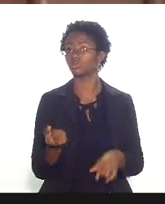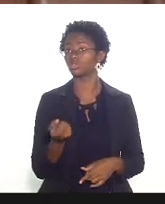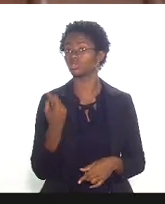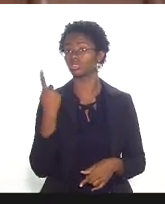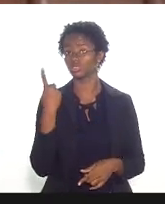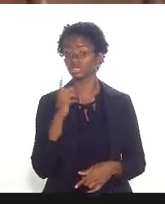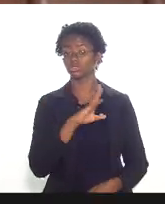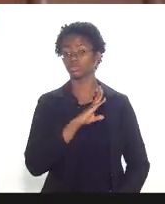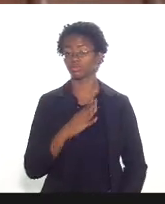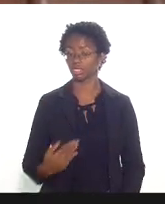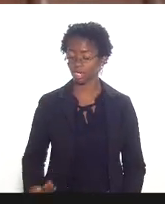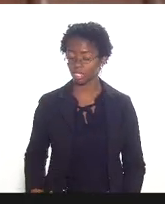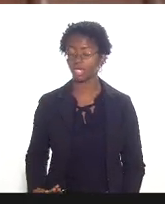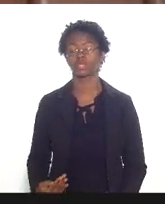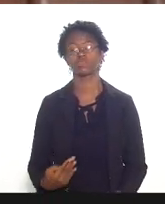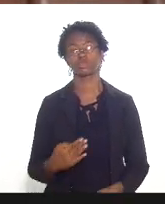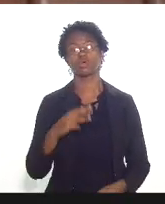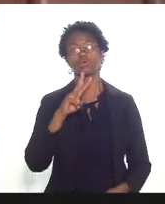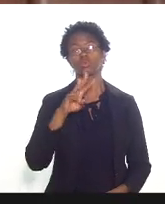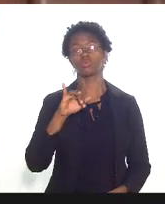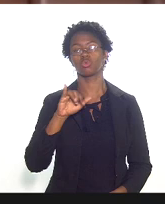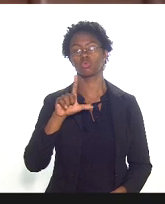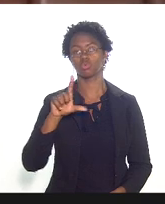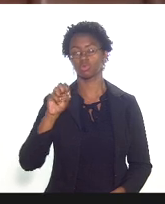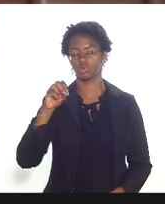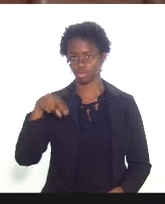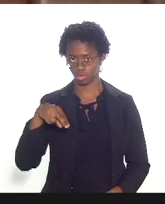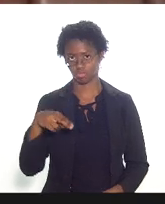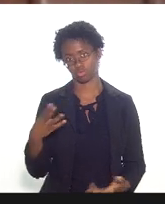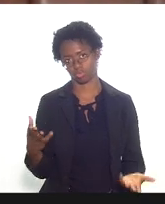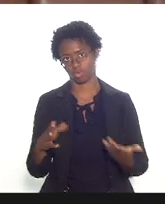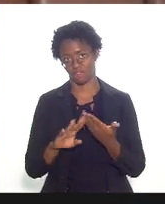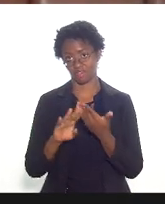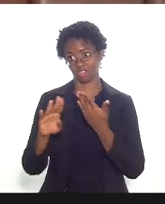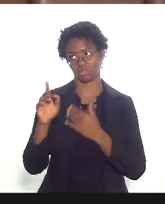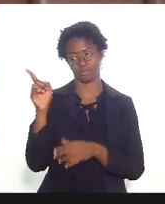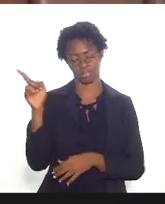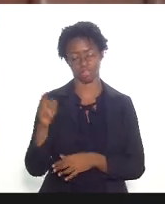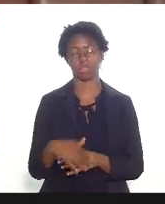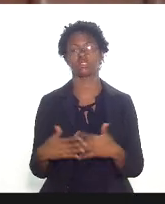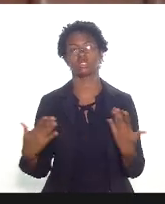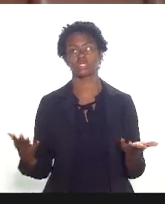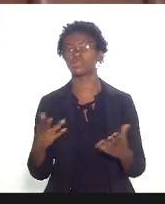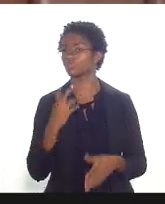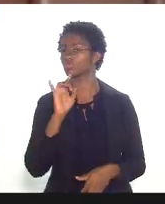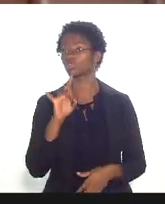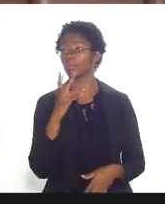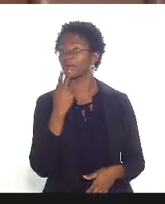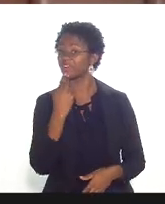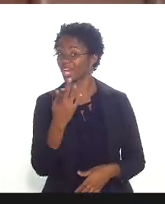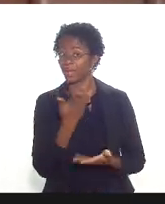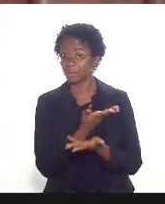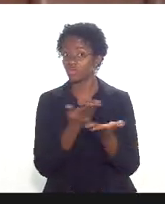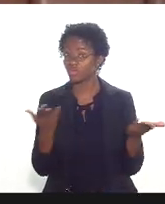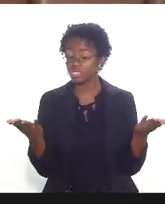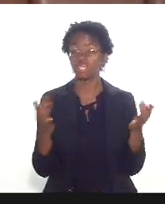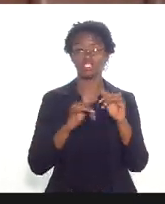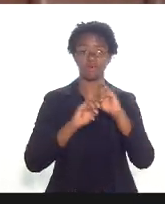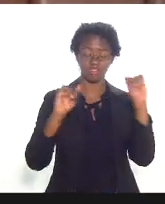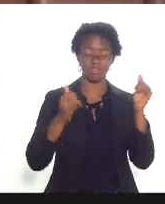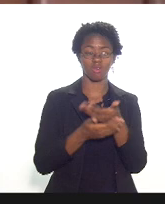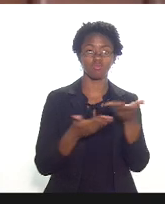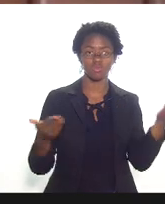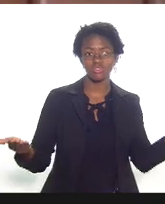né, governador afastado, Wilson Witzel. Então, só para reiterar aqui publicamente, né, via TV Alerja, a